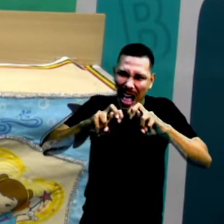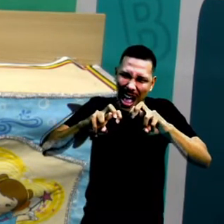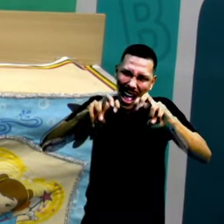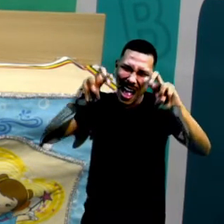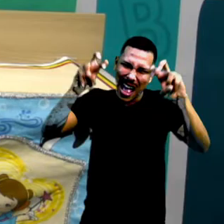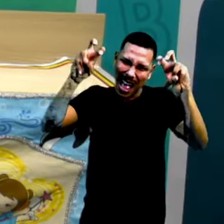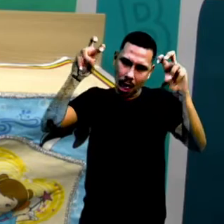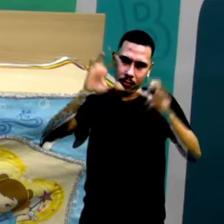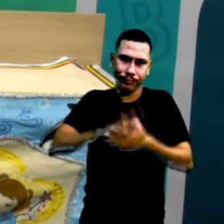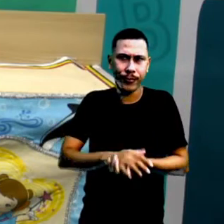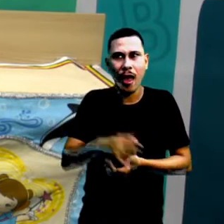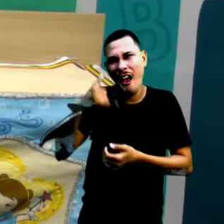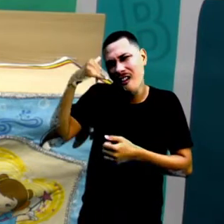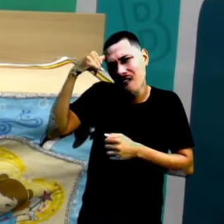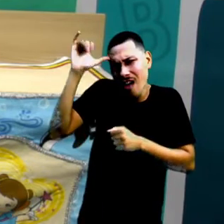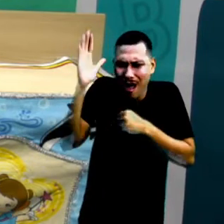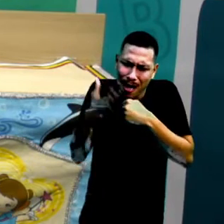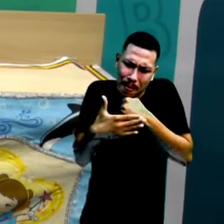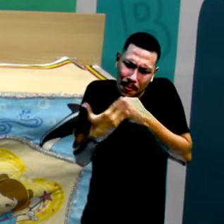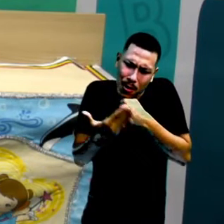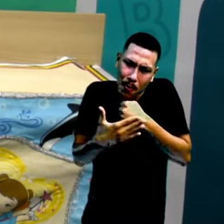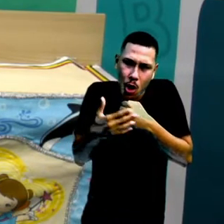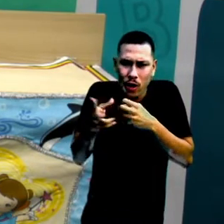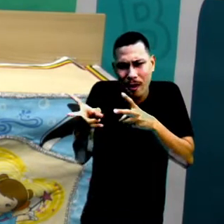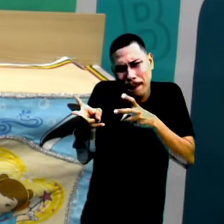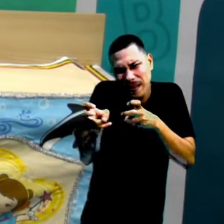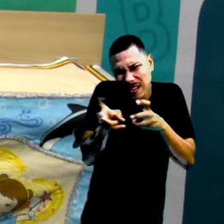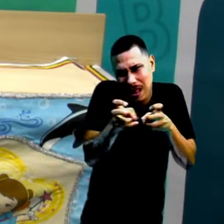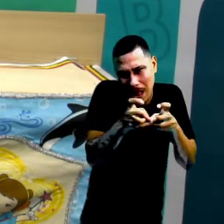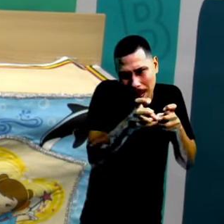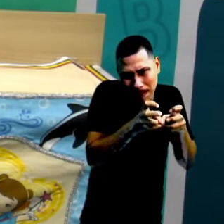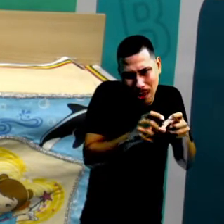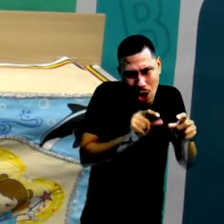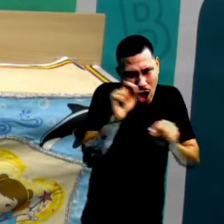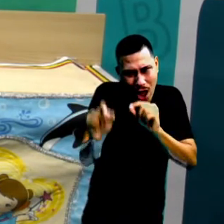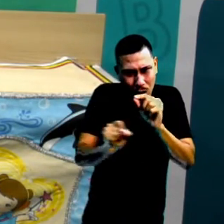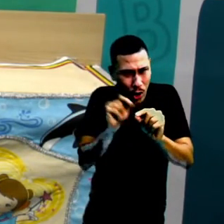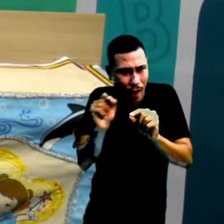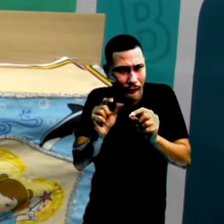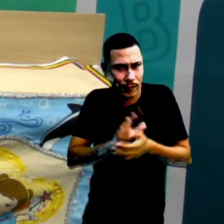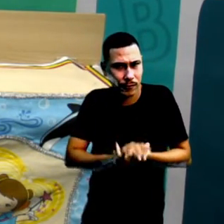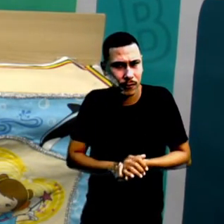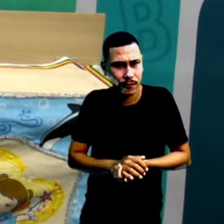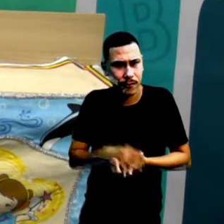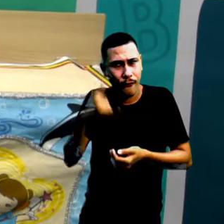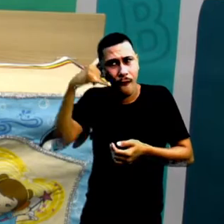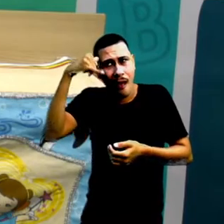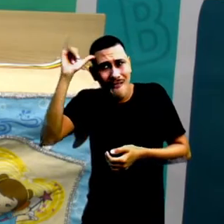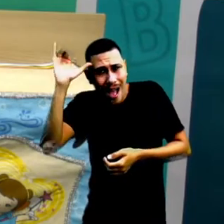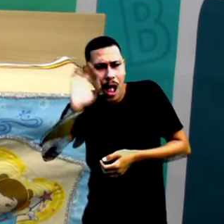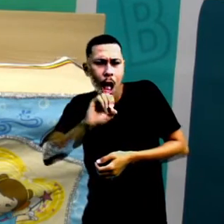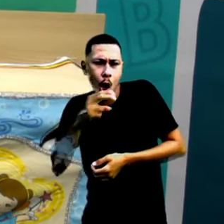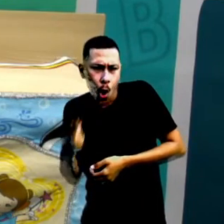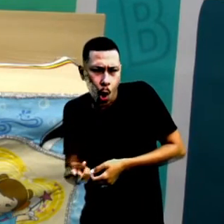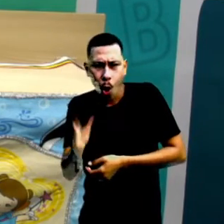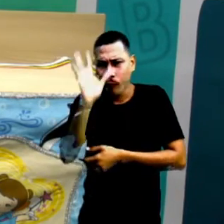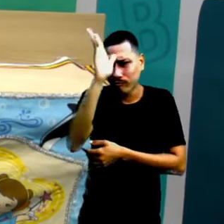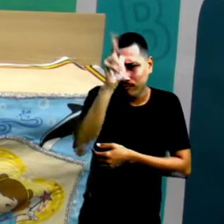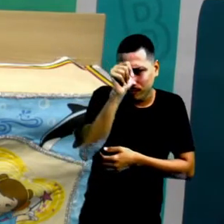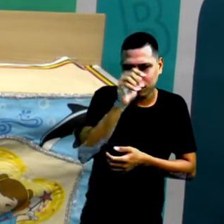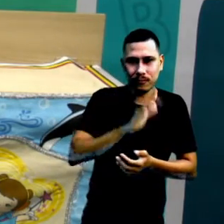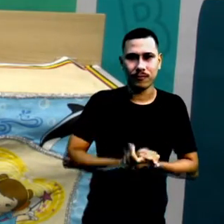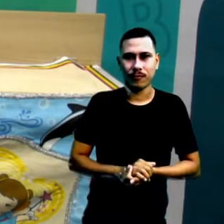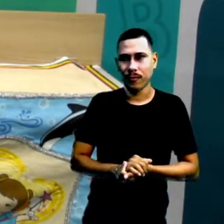mimosa percebeu que era o que um pintinho ou uma hackear e aí